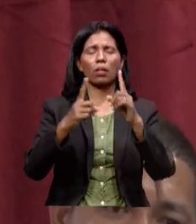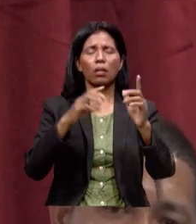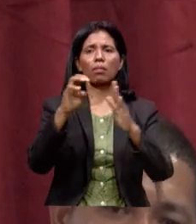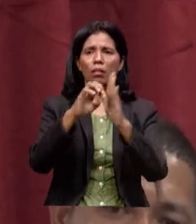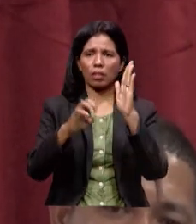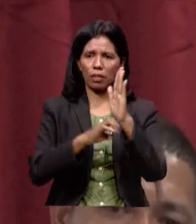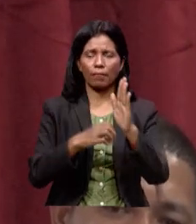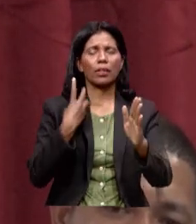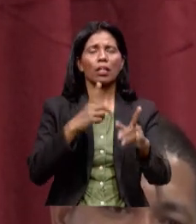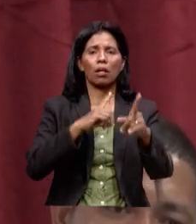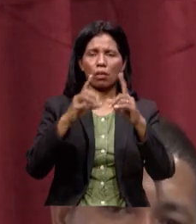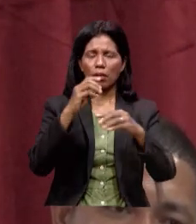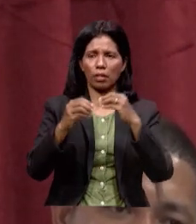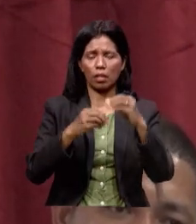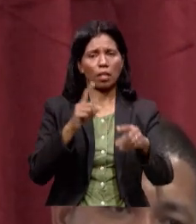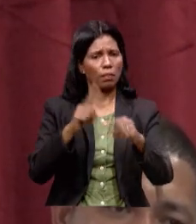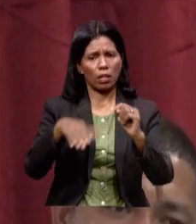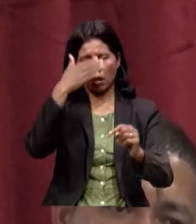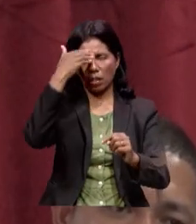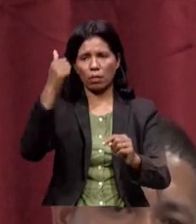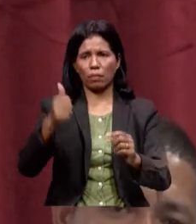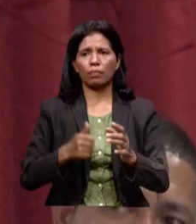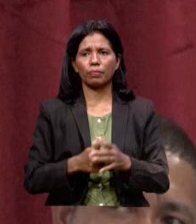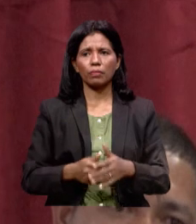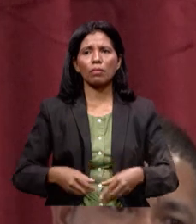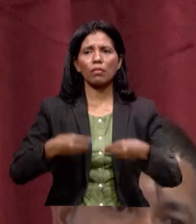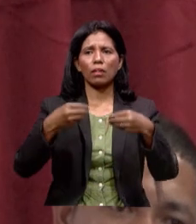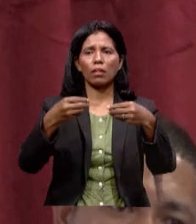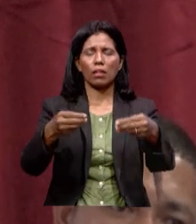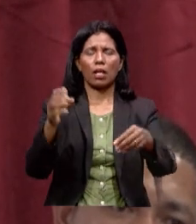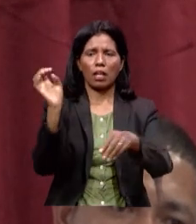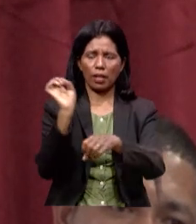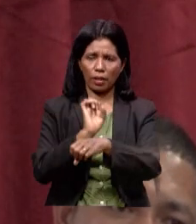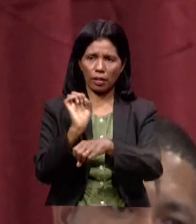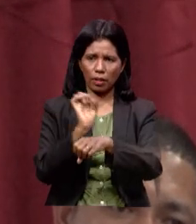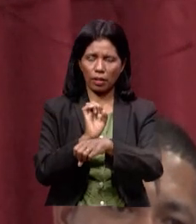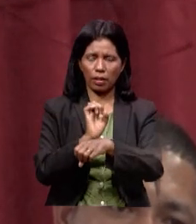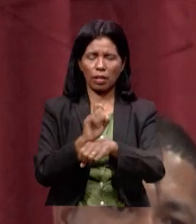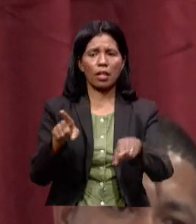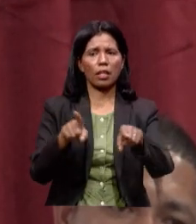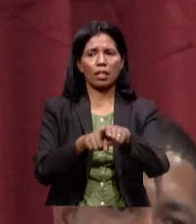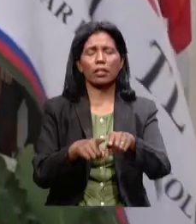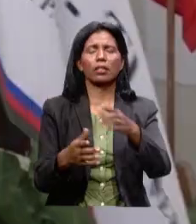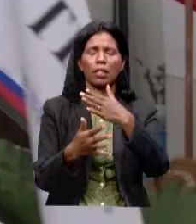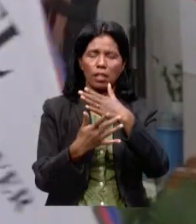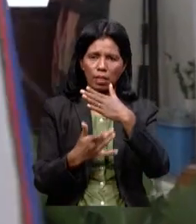kono pak sah kita lebih dahulu kalau dia memiliki kono fatim barak ekonomi ini makin rang